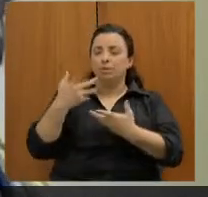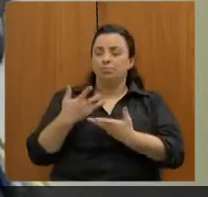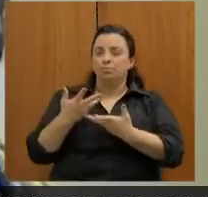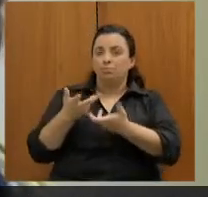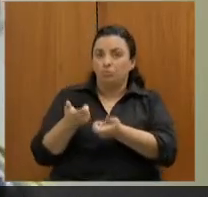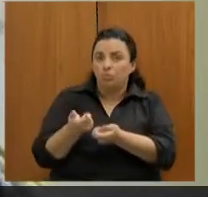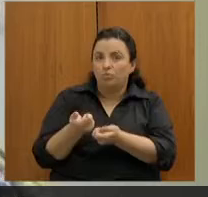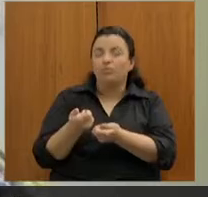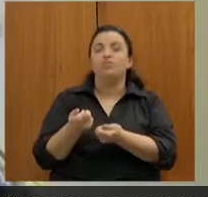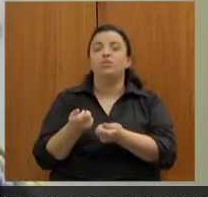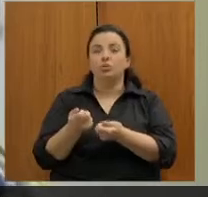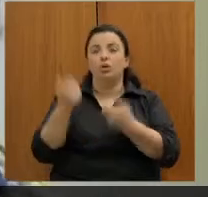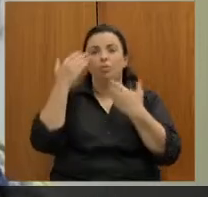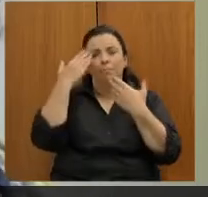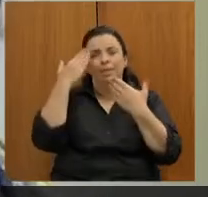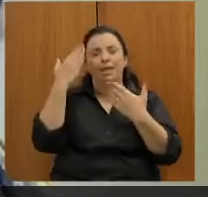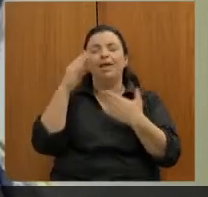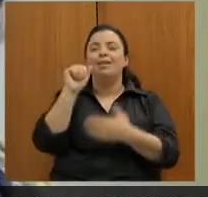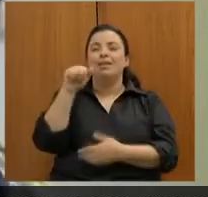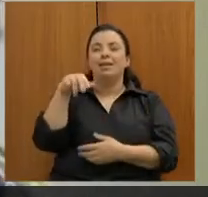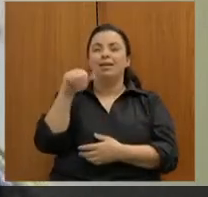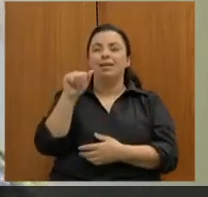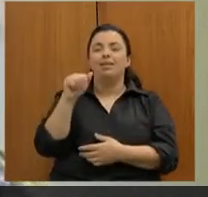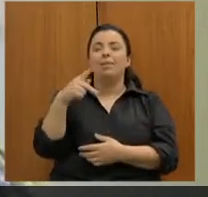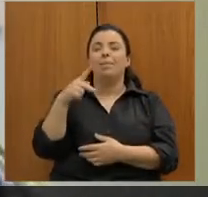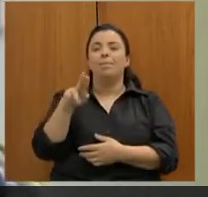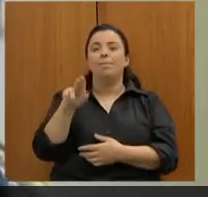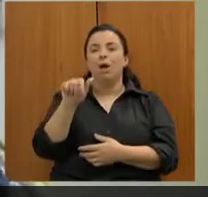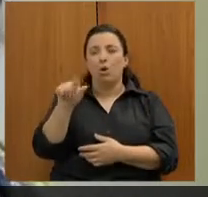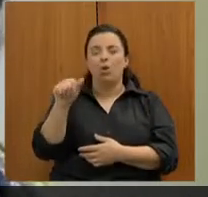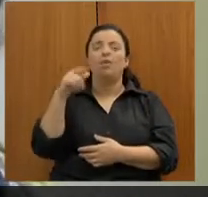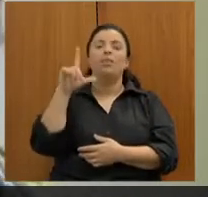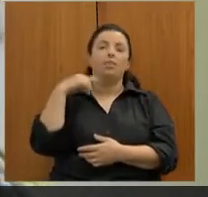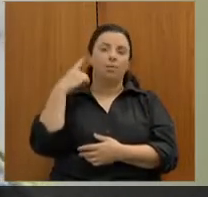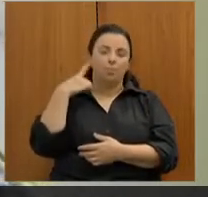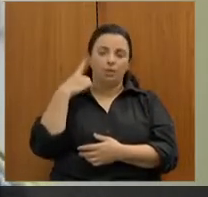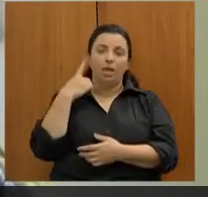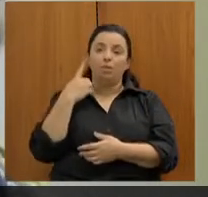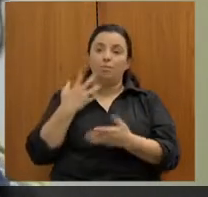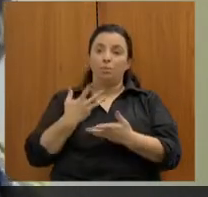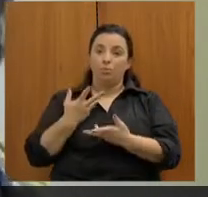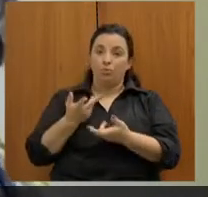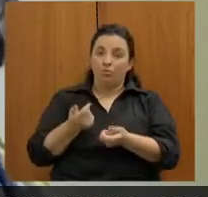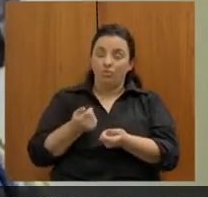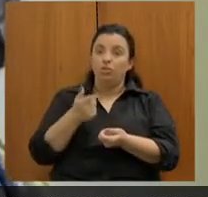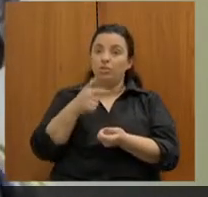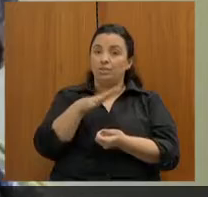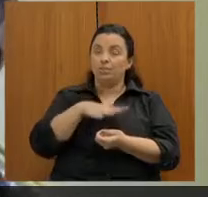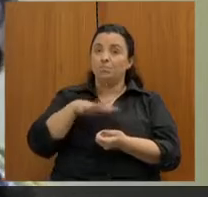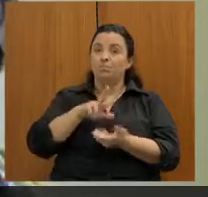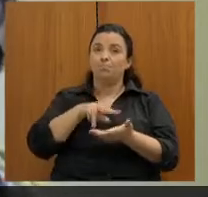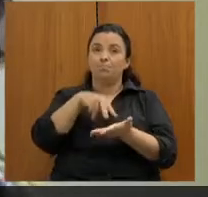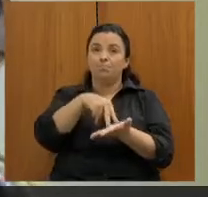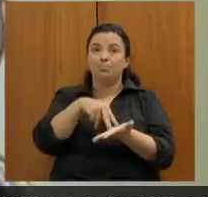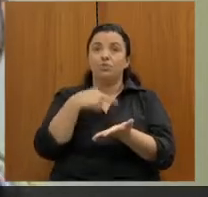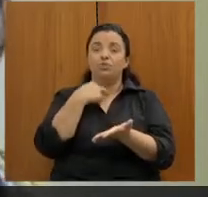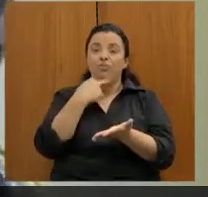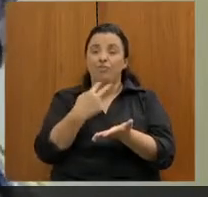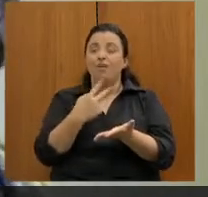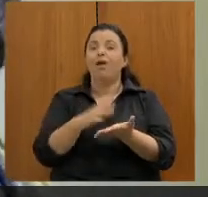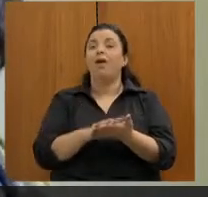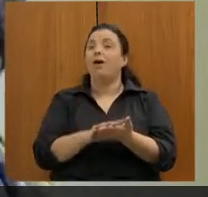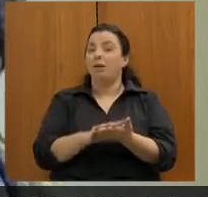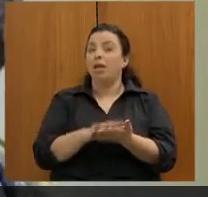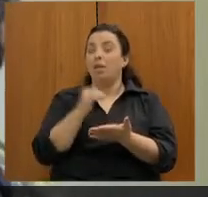convite Obrigado na Paula Vitória na fralda pelo convite por esse espaço acho que é importante a gente fazer esse de